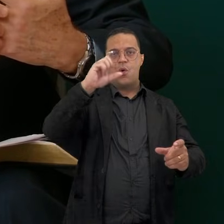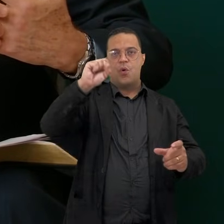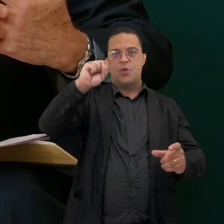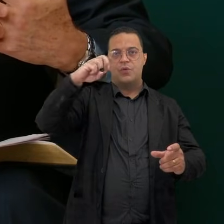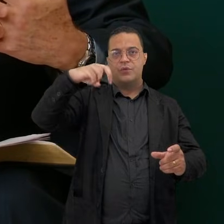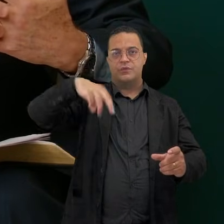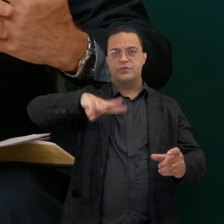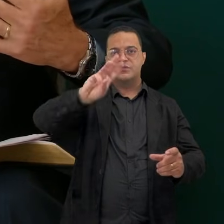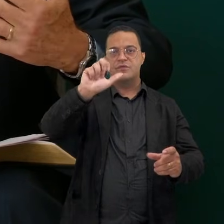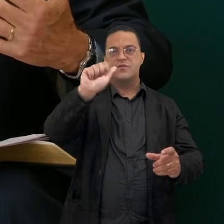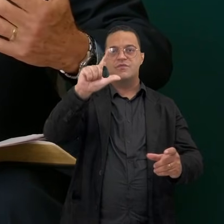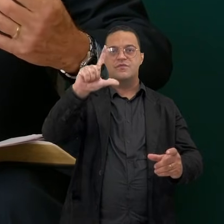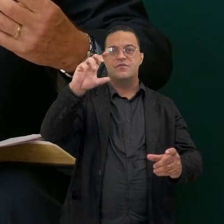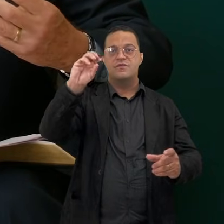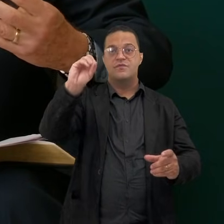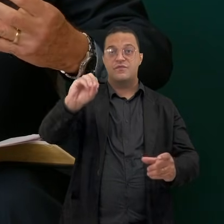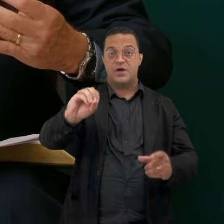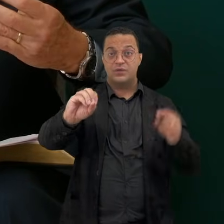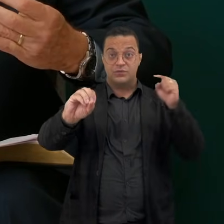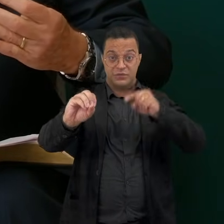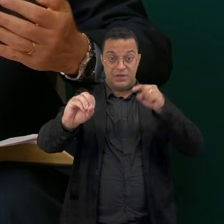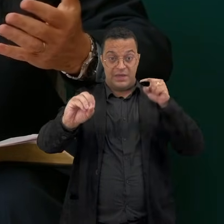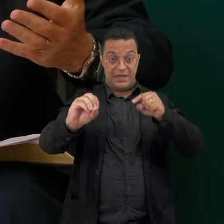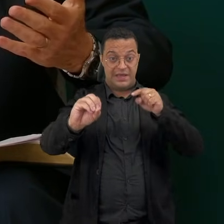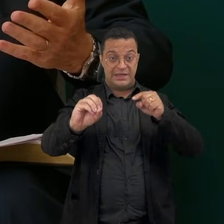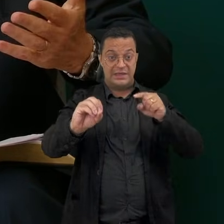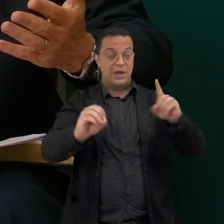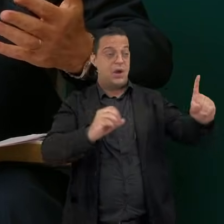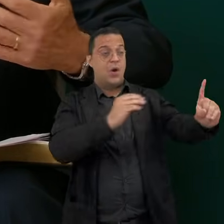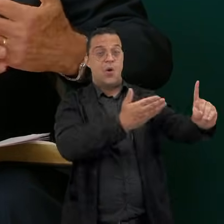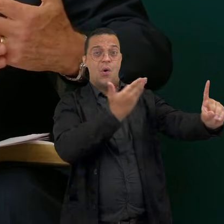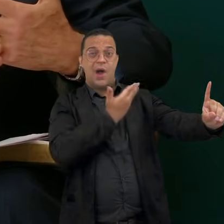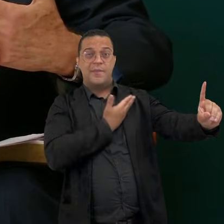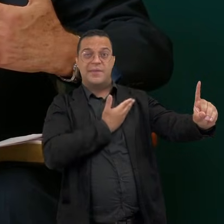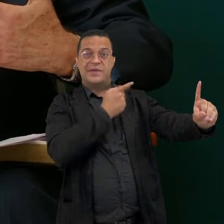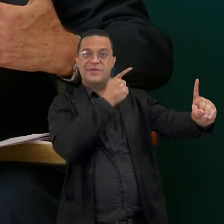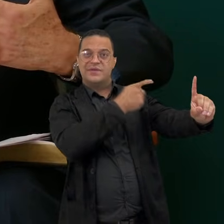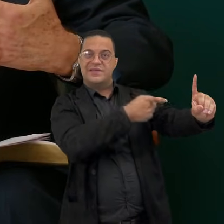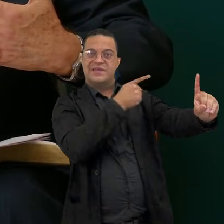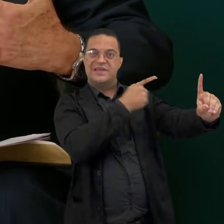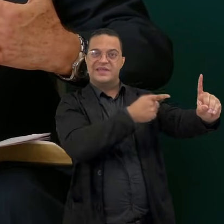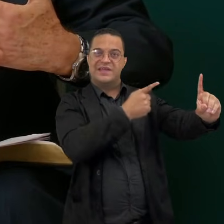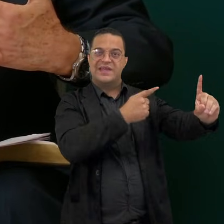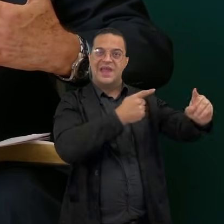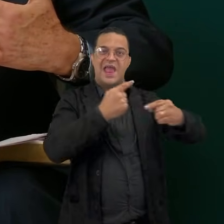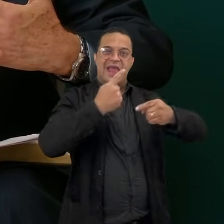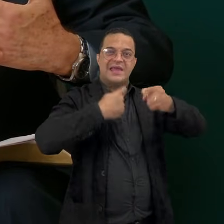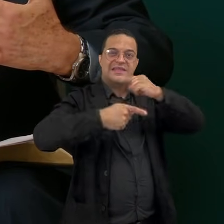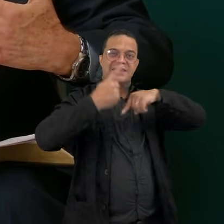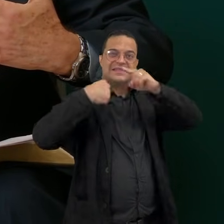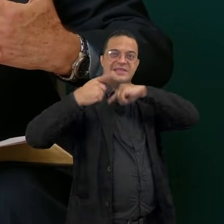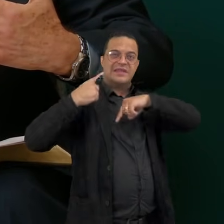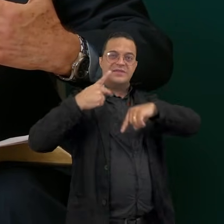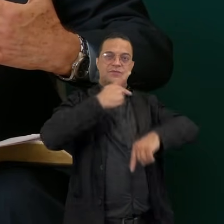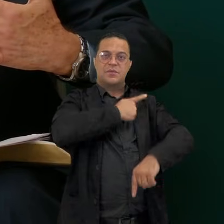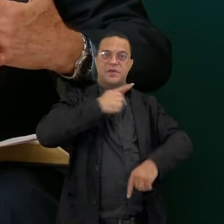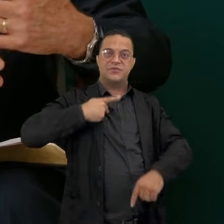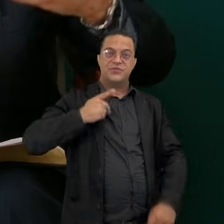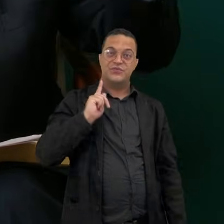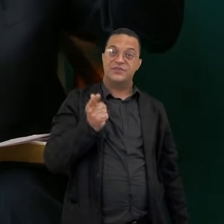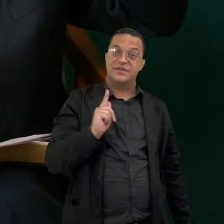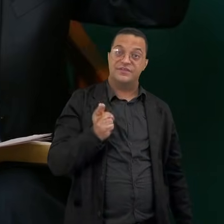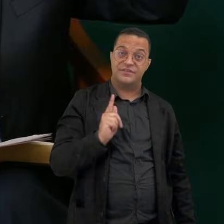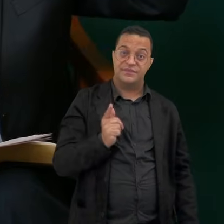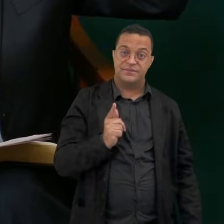consultou, ele tem familiares na obra. Ele é parente do nosso saudoso, querido pastor Gedeu Tigueiros. E há